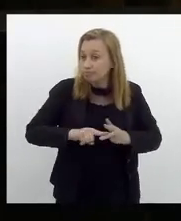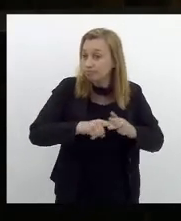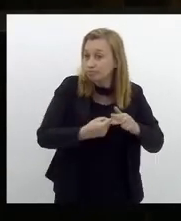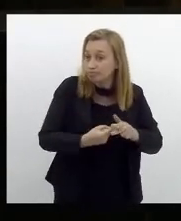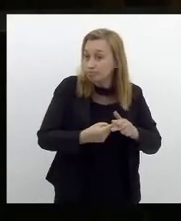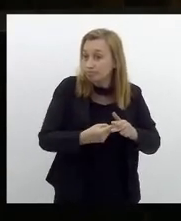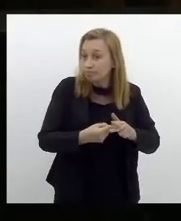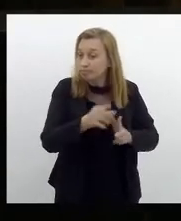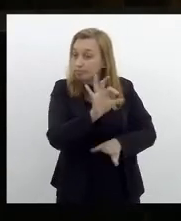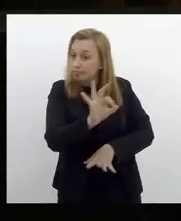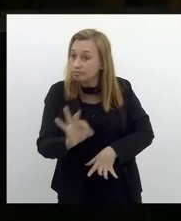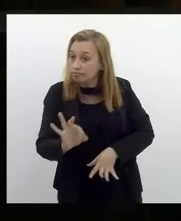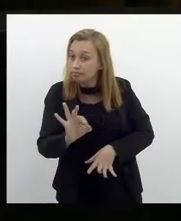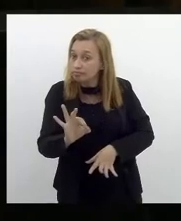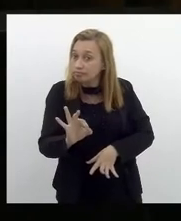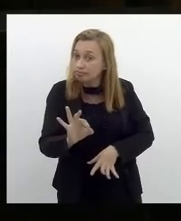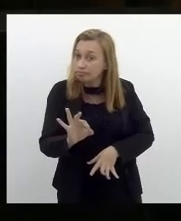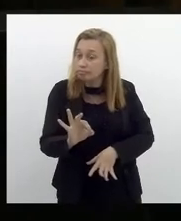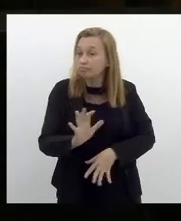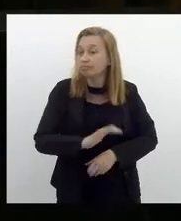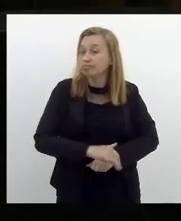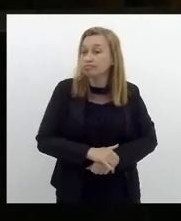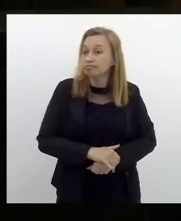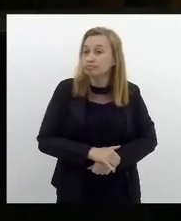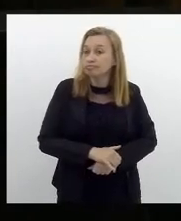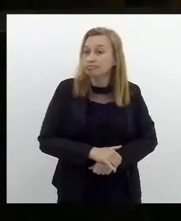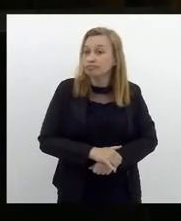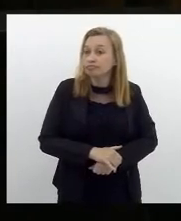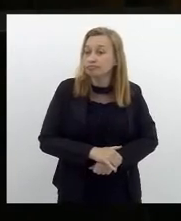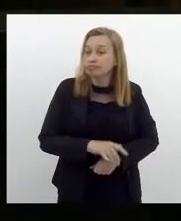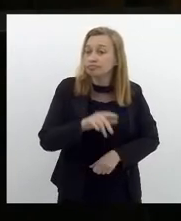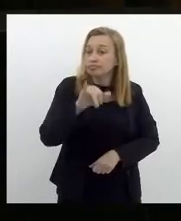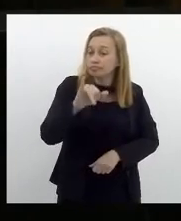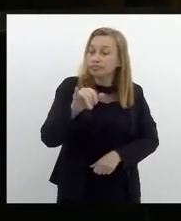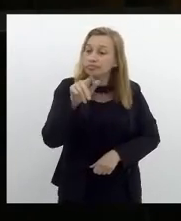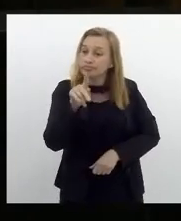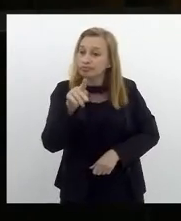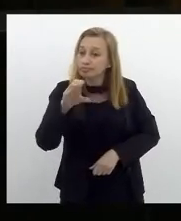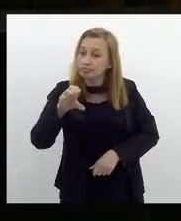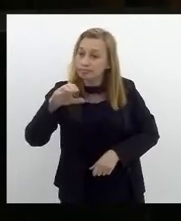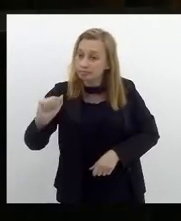em percentual equivalente ao IPCA,